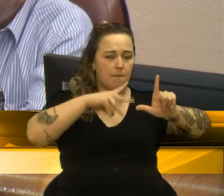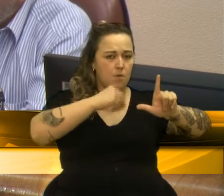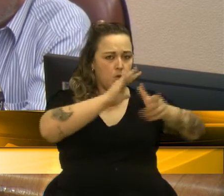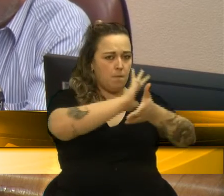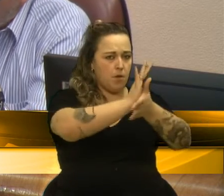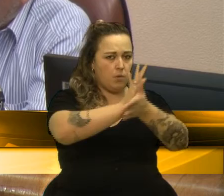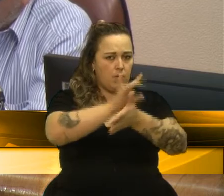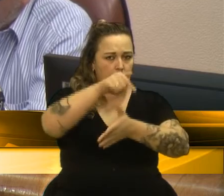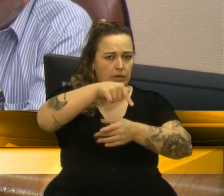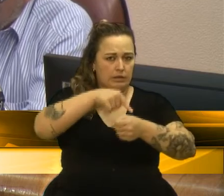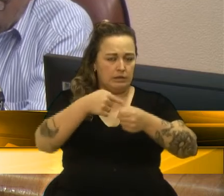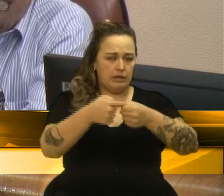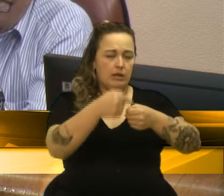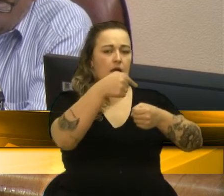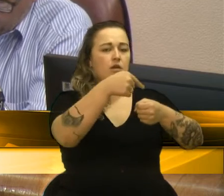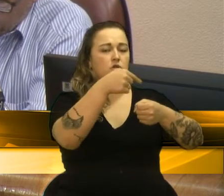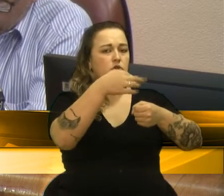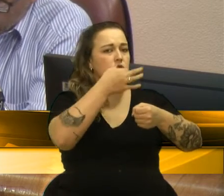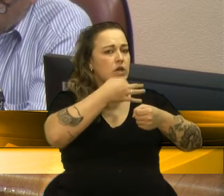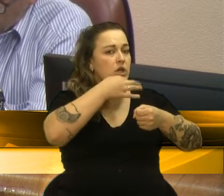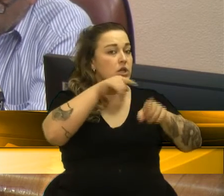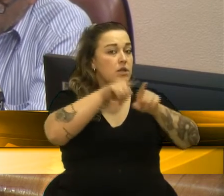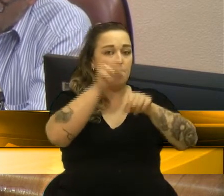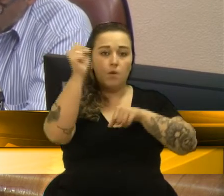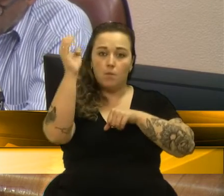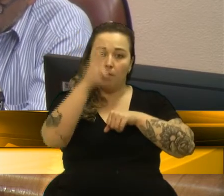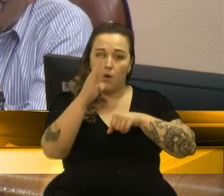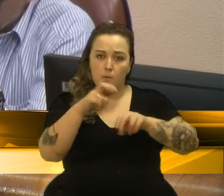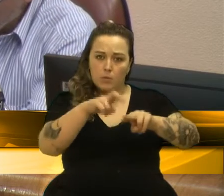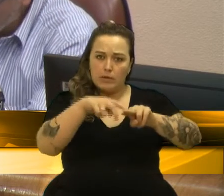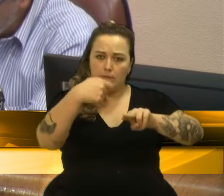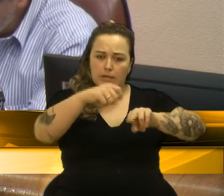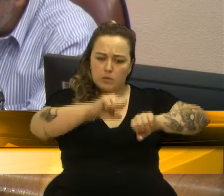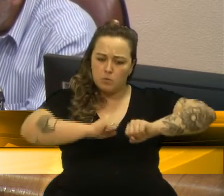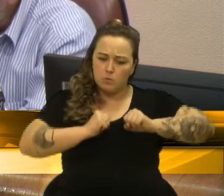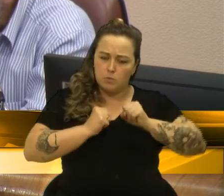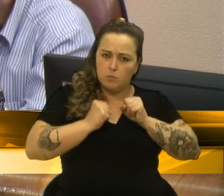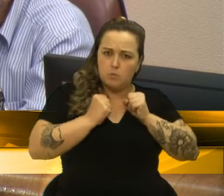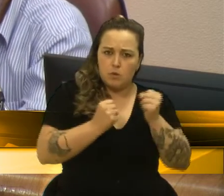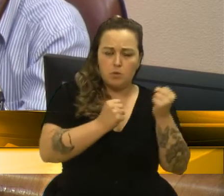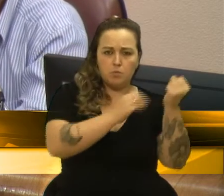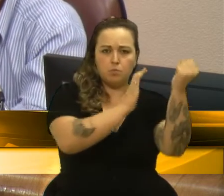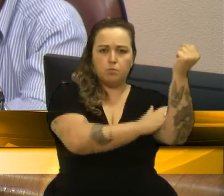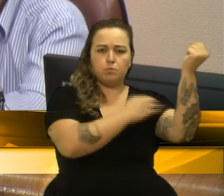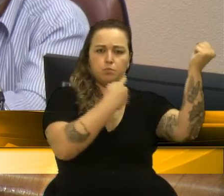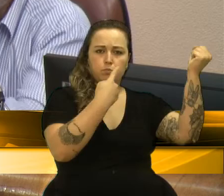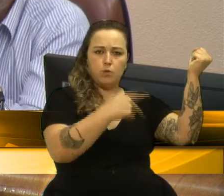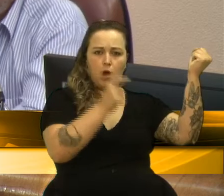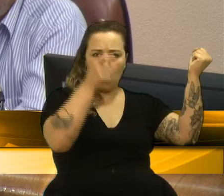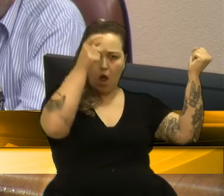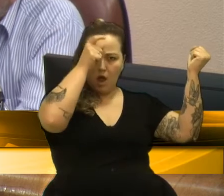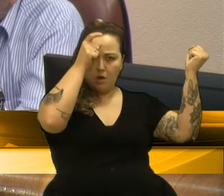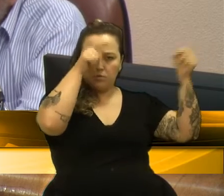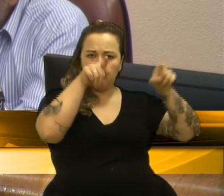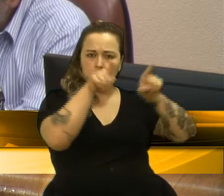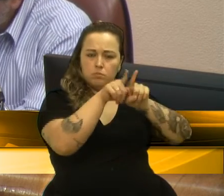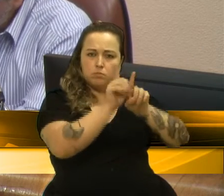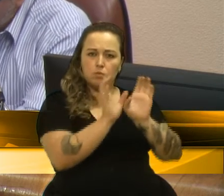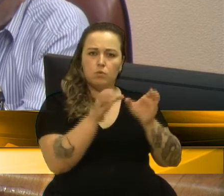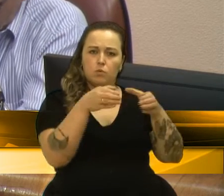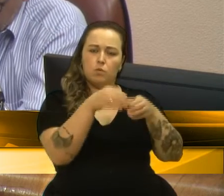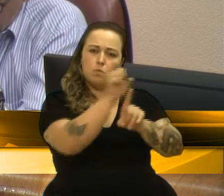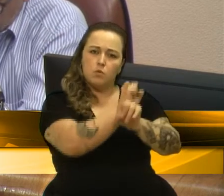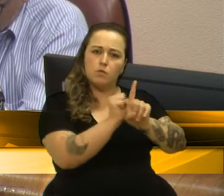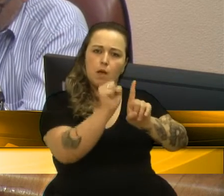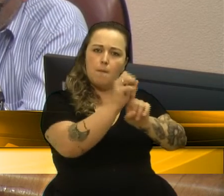dizer no Brasil em geral. A necessidade do fortalecimento do empoderamento e da conscientização para uma sociedade